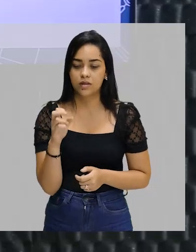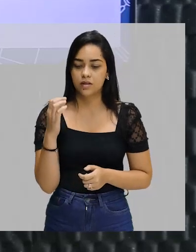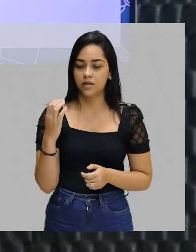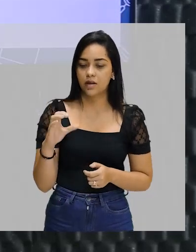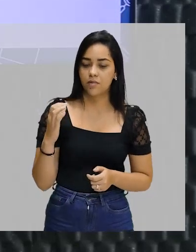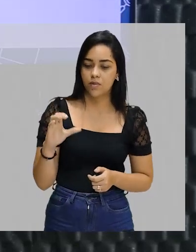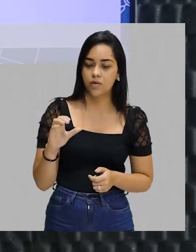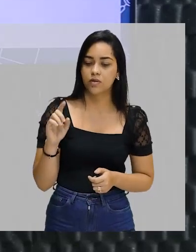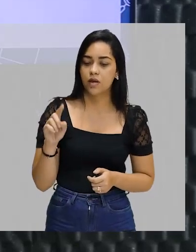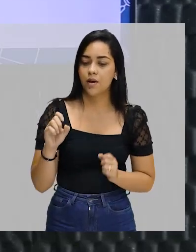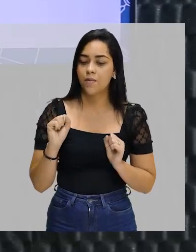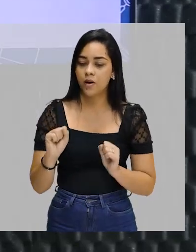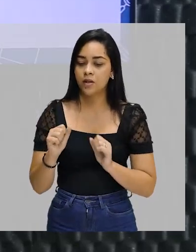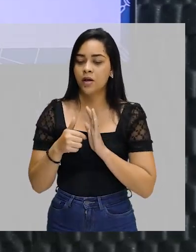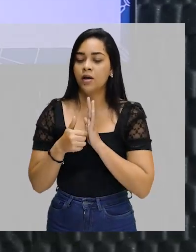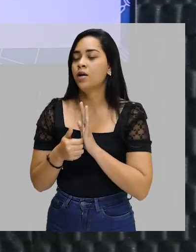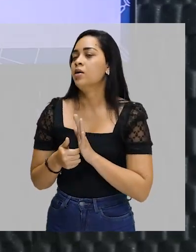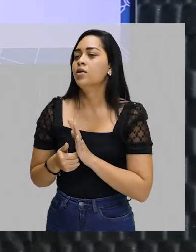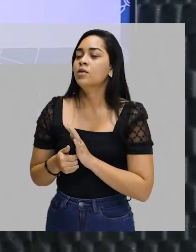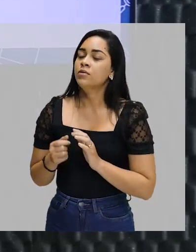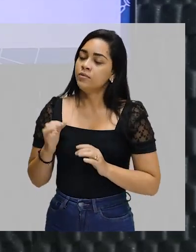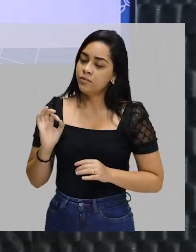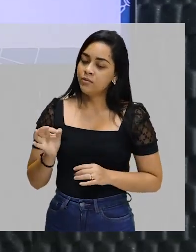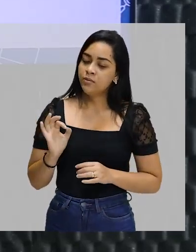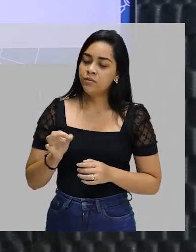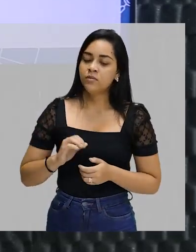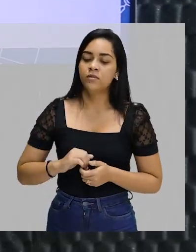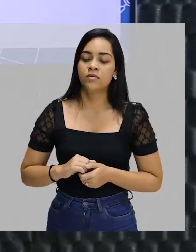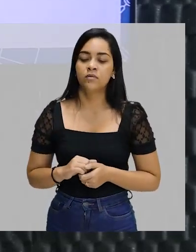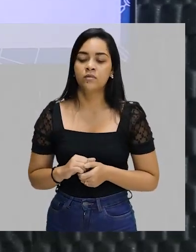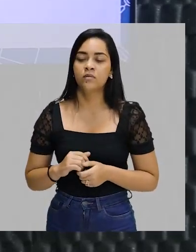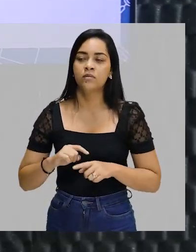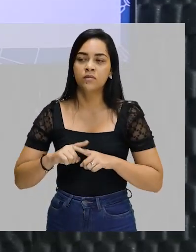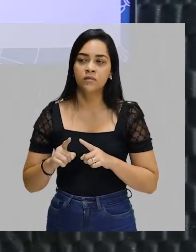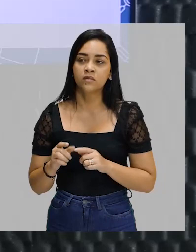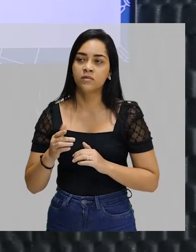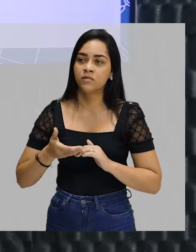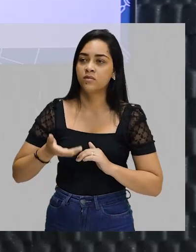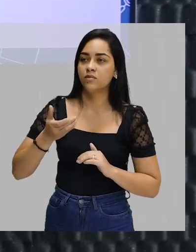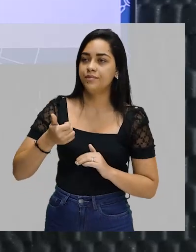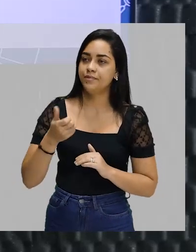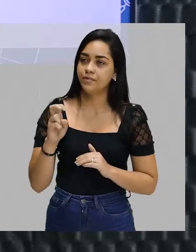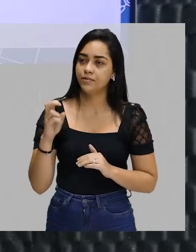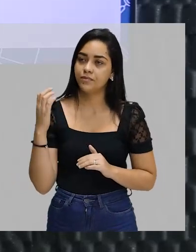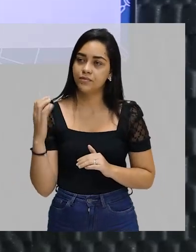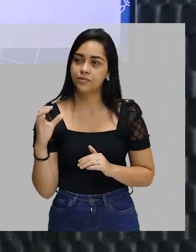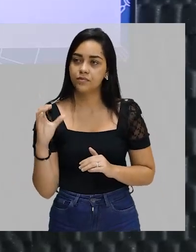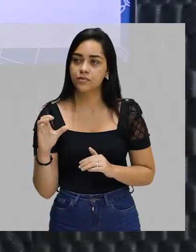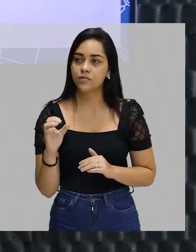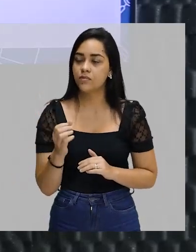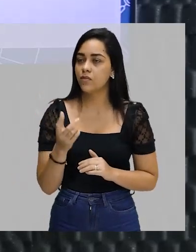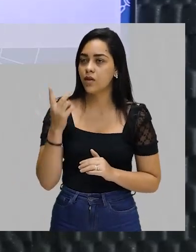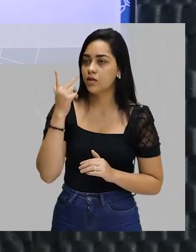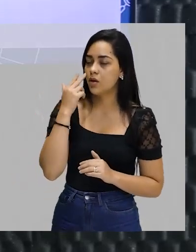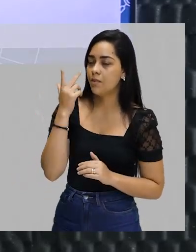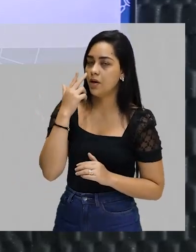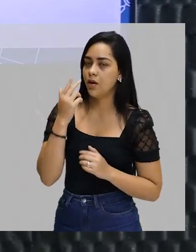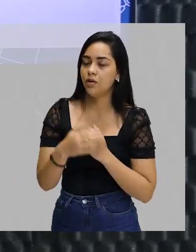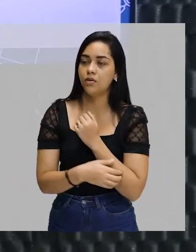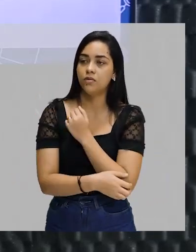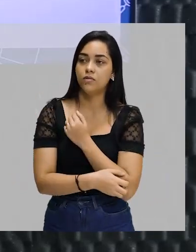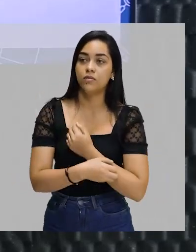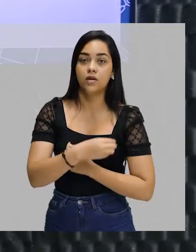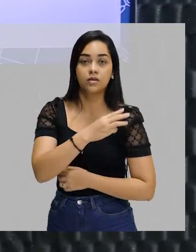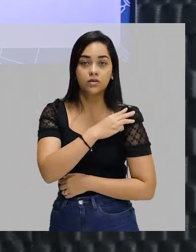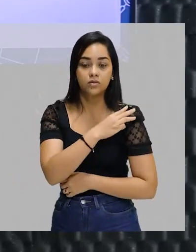carbonos podem aparecer, certo? Mas acima de 15 carbonos não é comum para